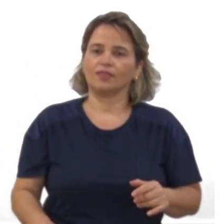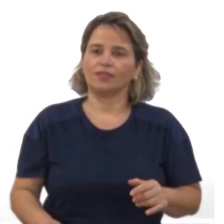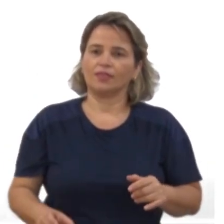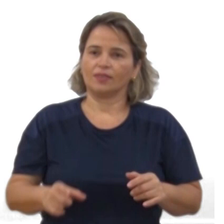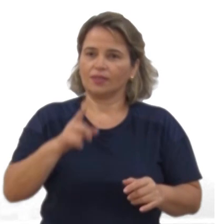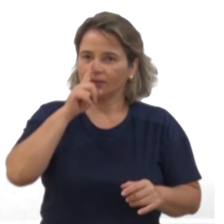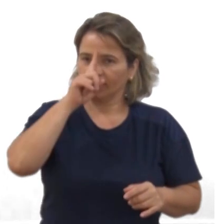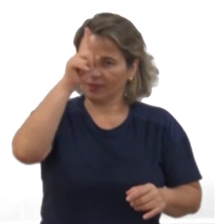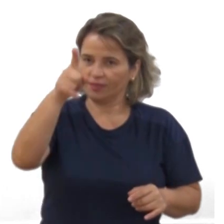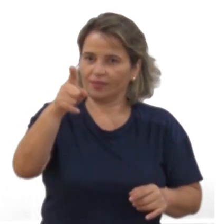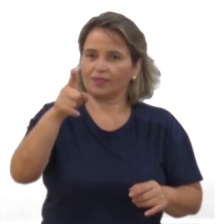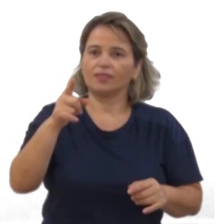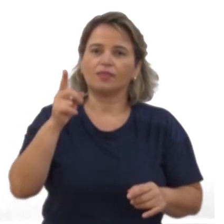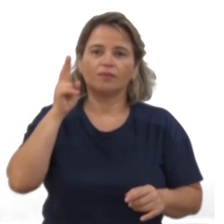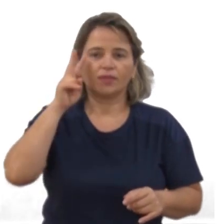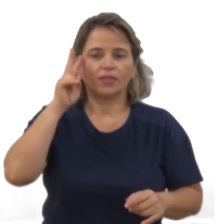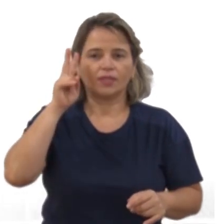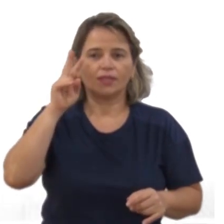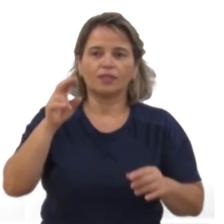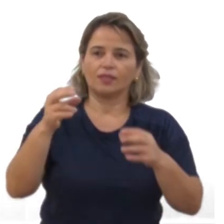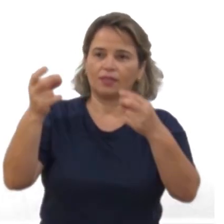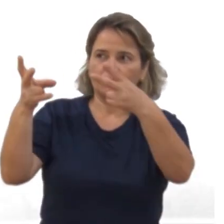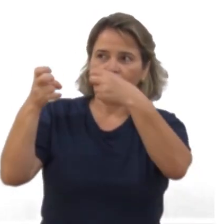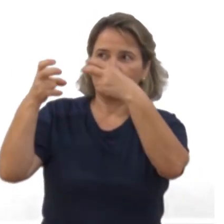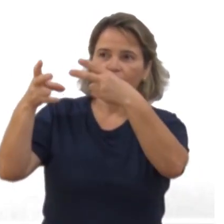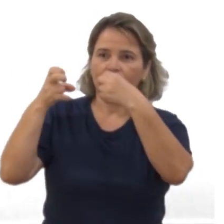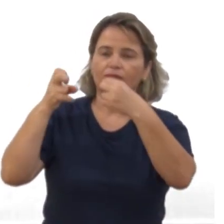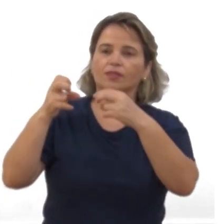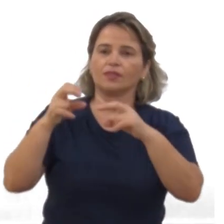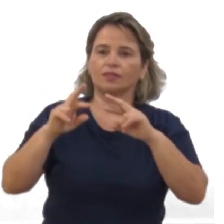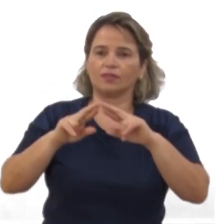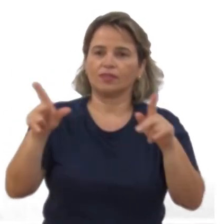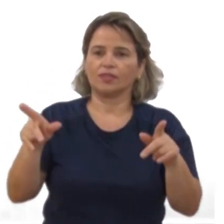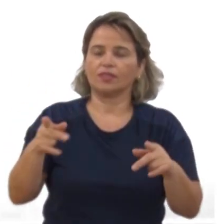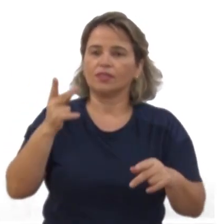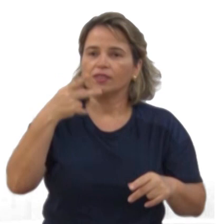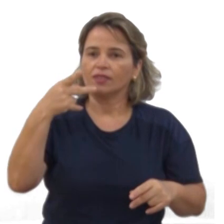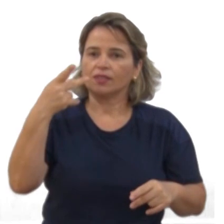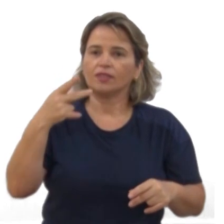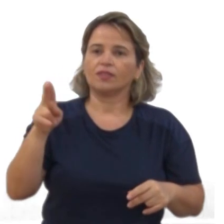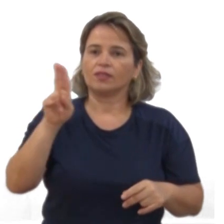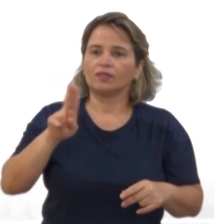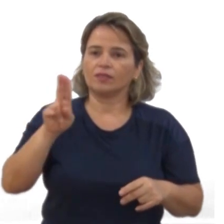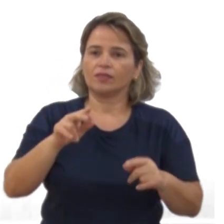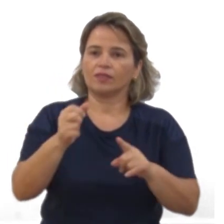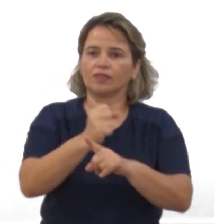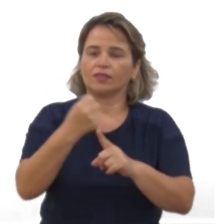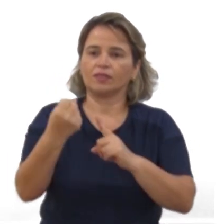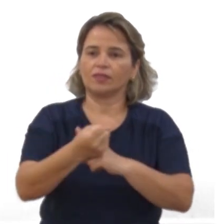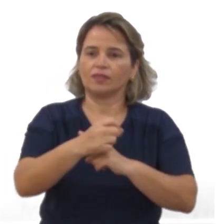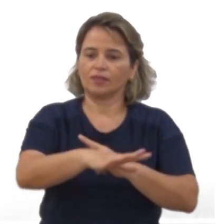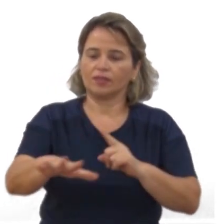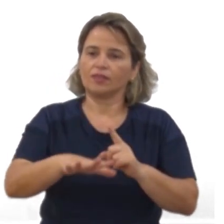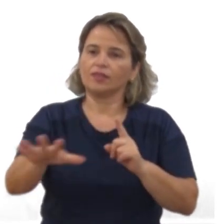e recontos, percepção dos diferentes discursos e usos sociais da língua falada e